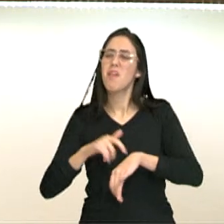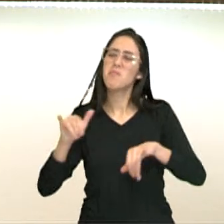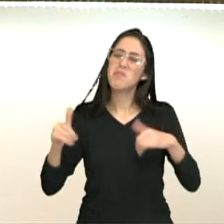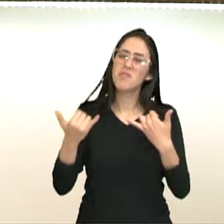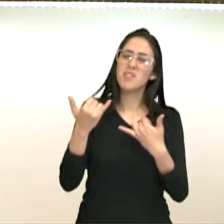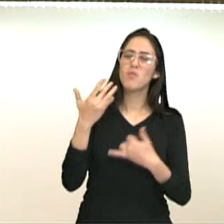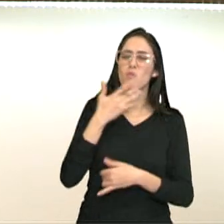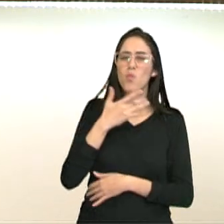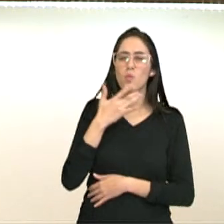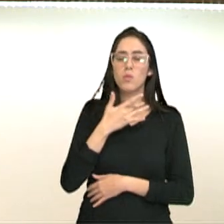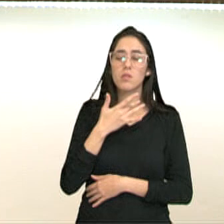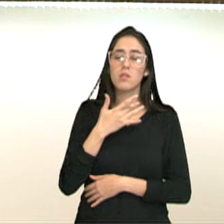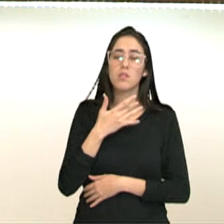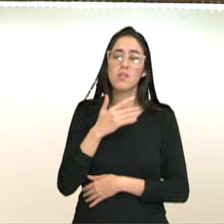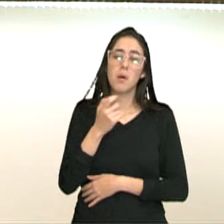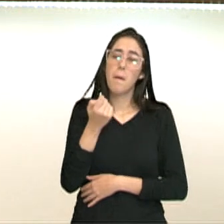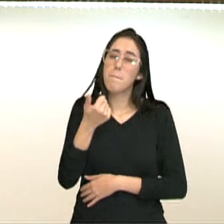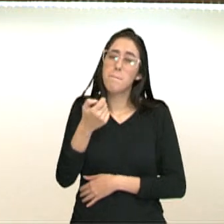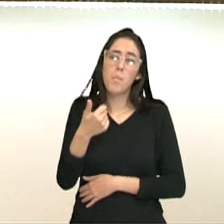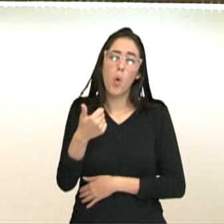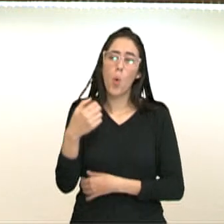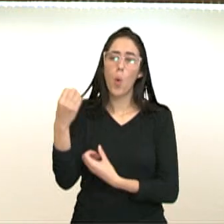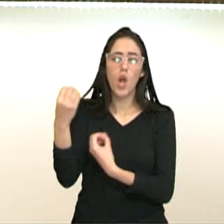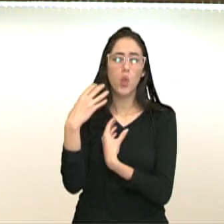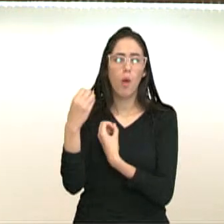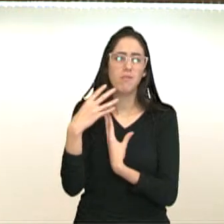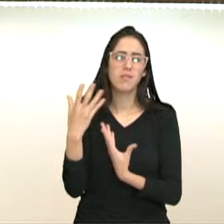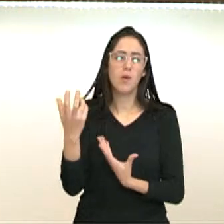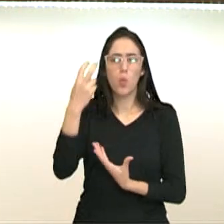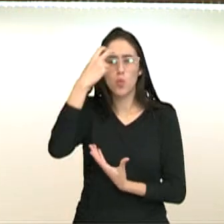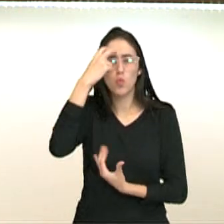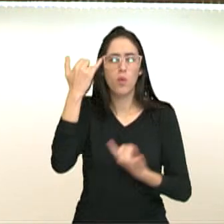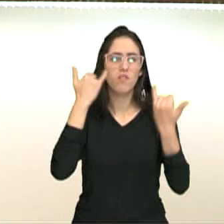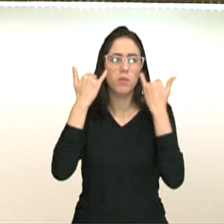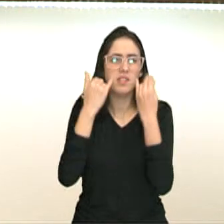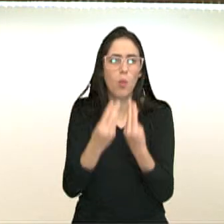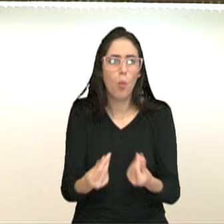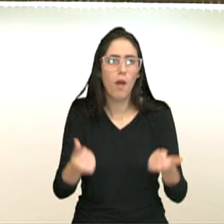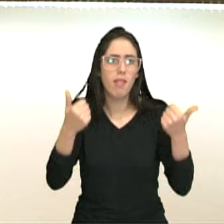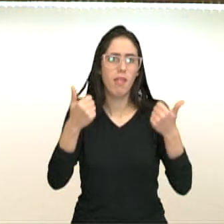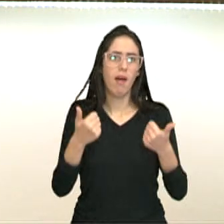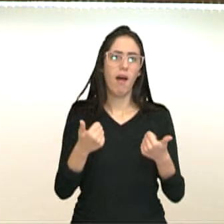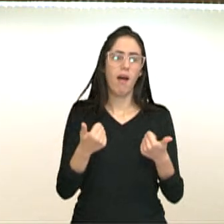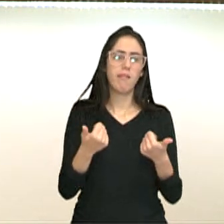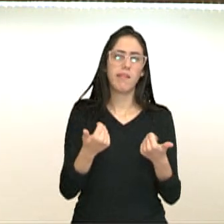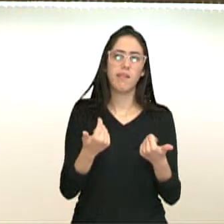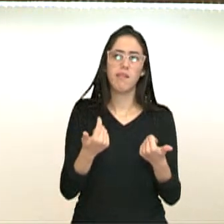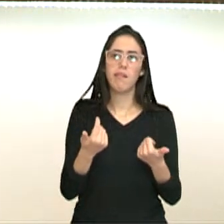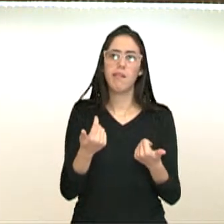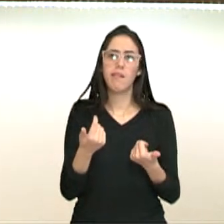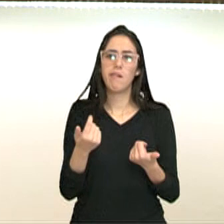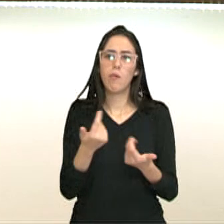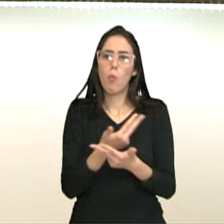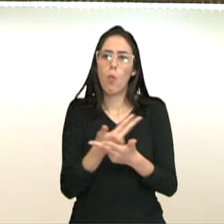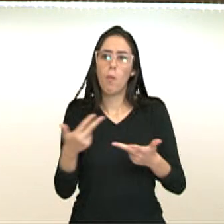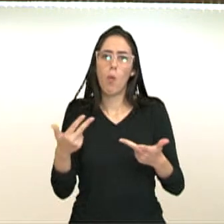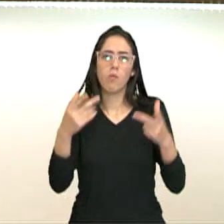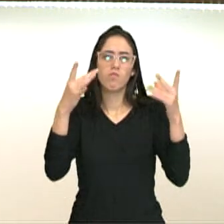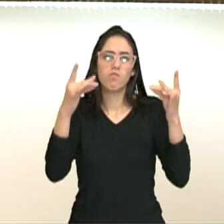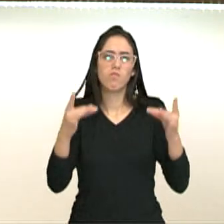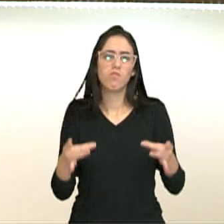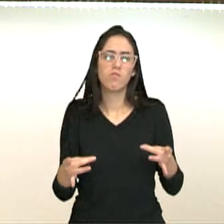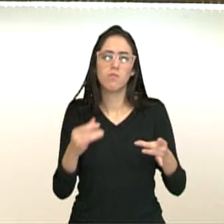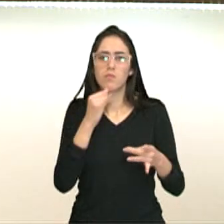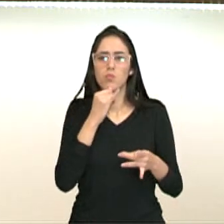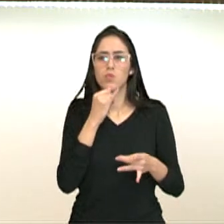para ser um conteúdo educacional, de uma informação de qualidade, trabalhar com, de repente,